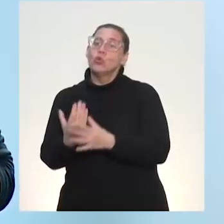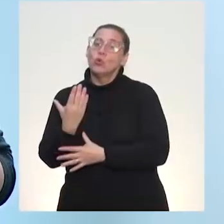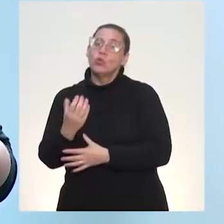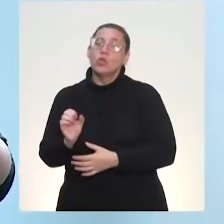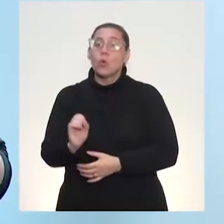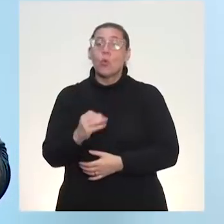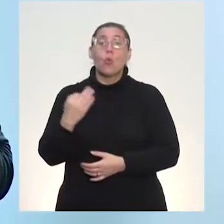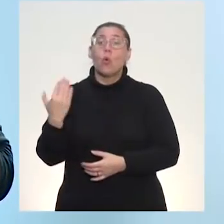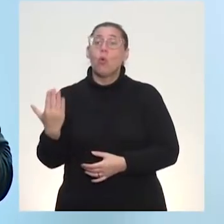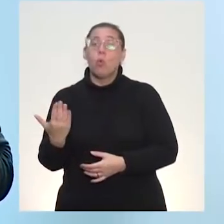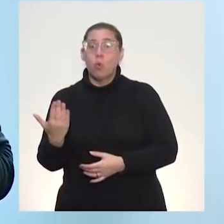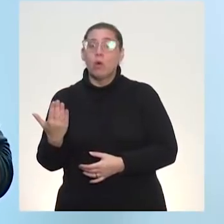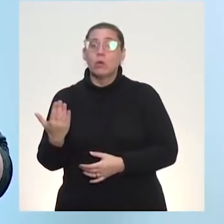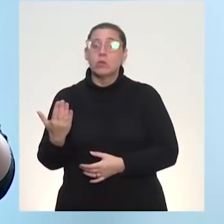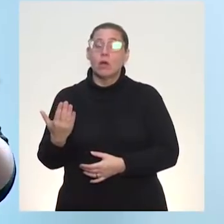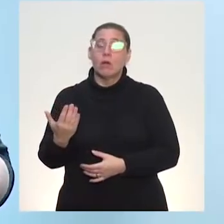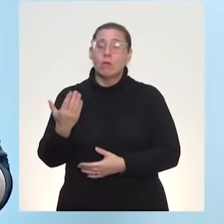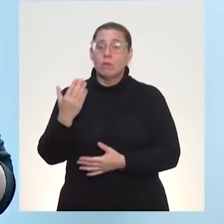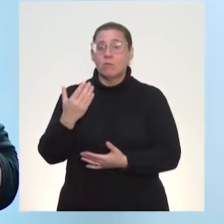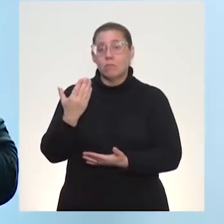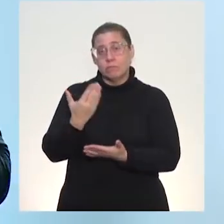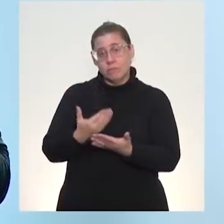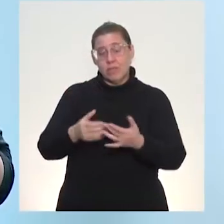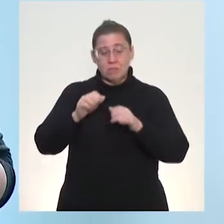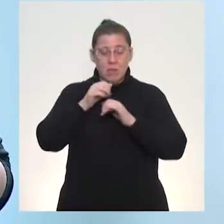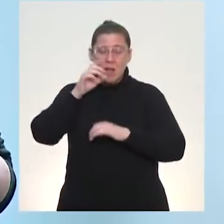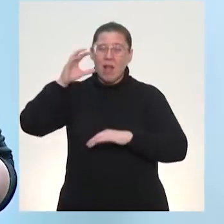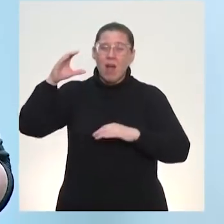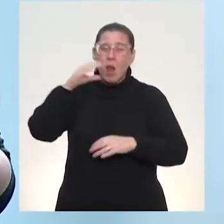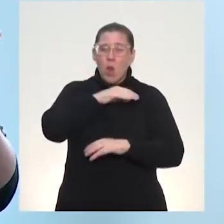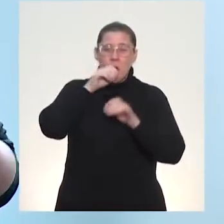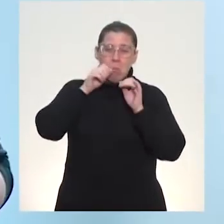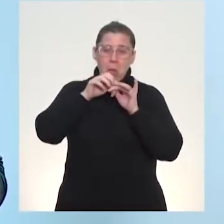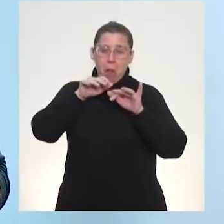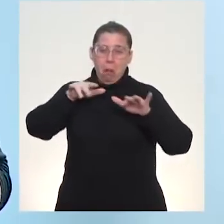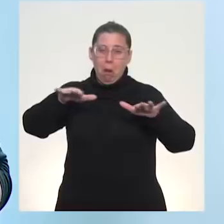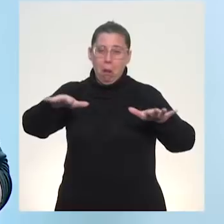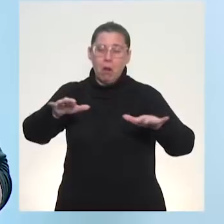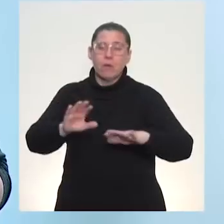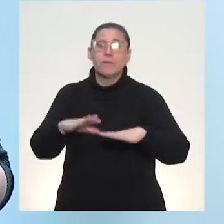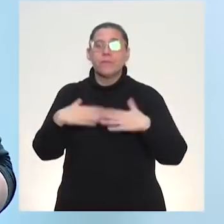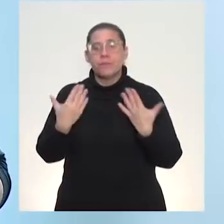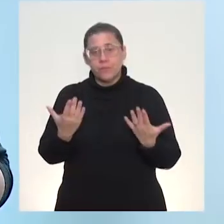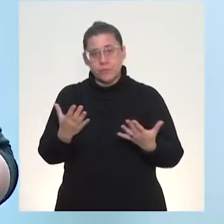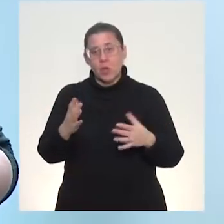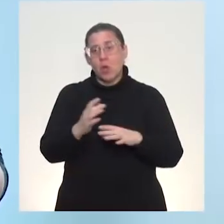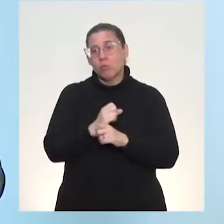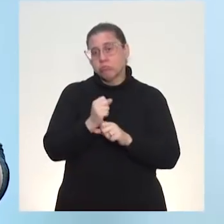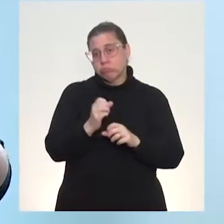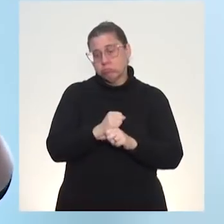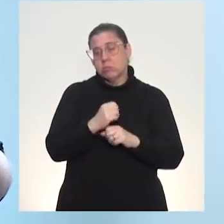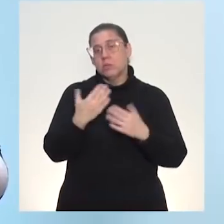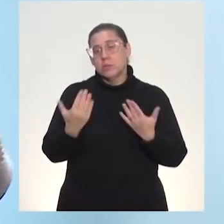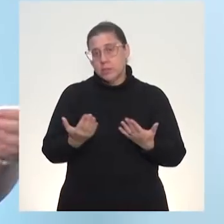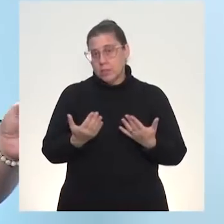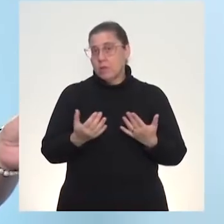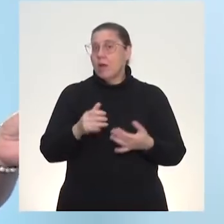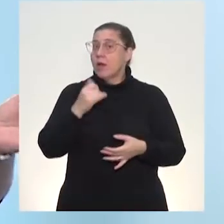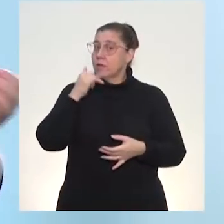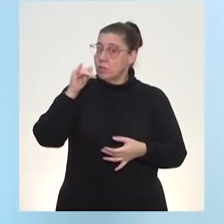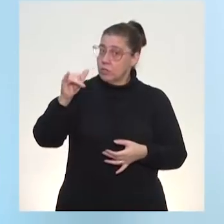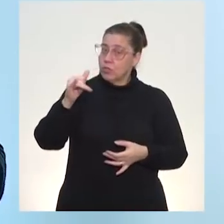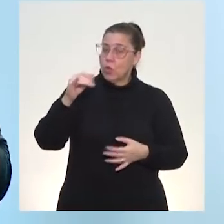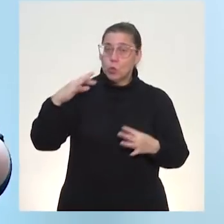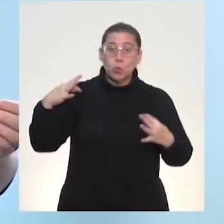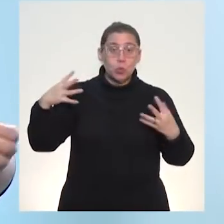de energia ela vai perder, dissipar, quanto de energia eu vou ter de resultante. Então, eficiência energética ela